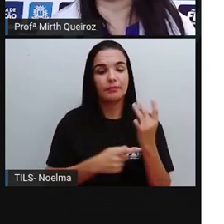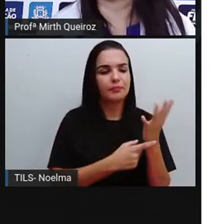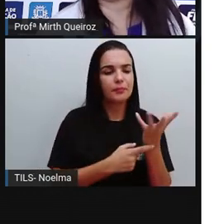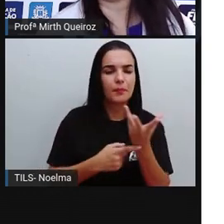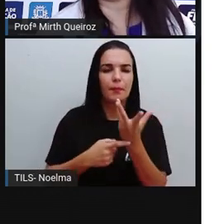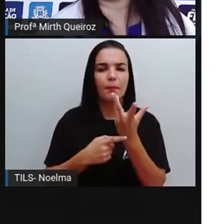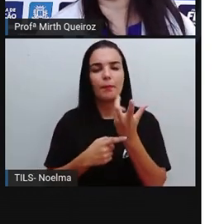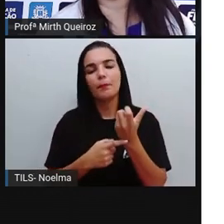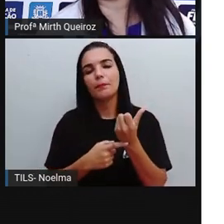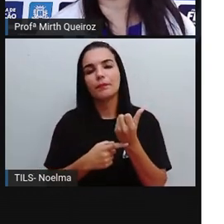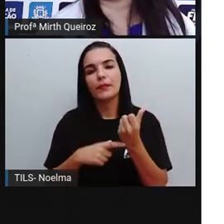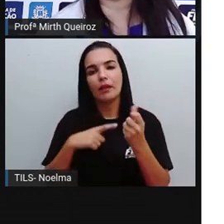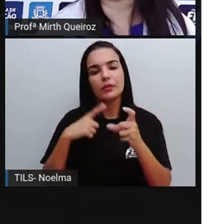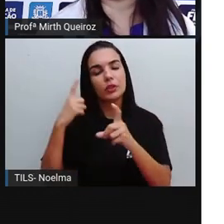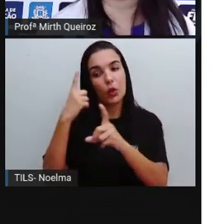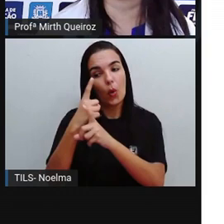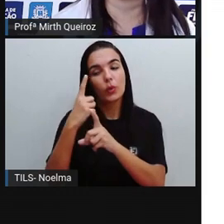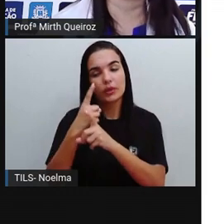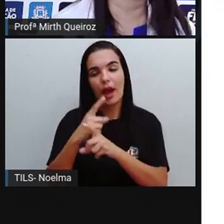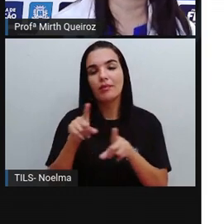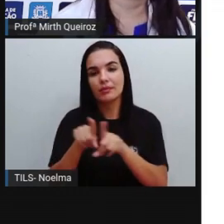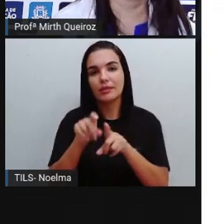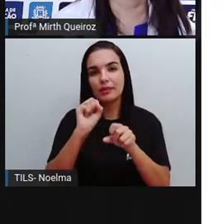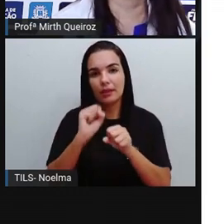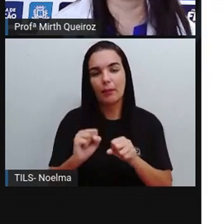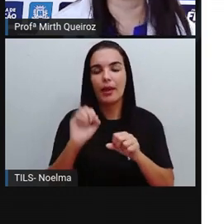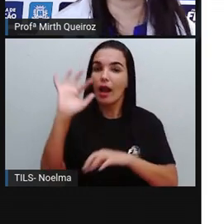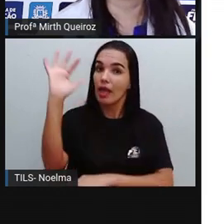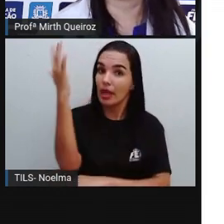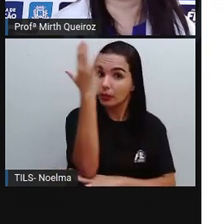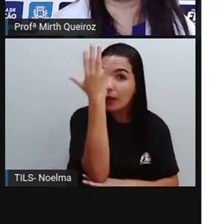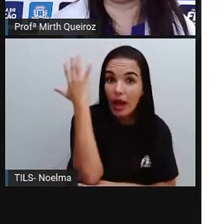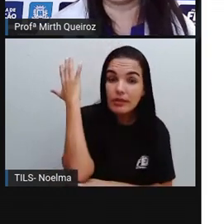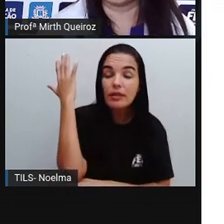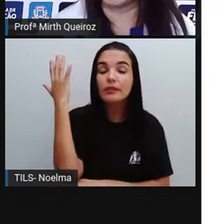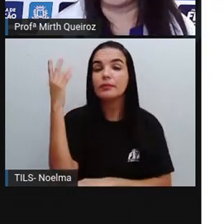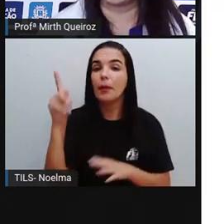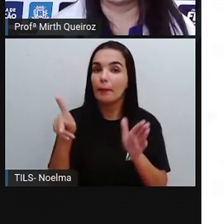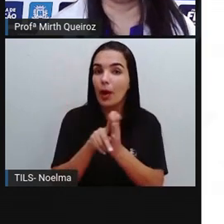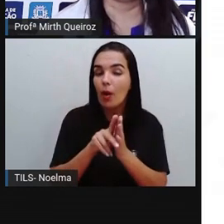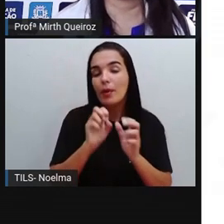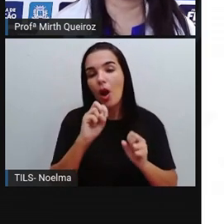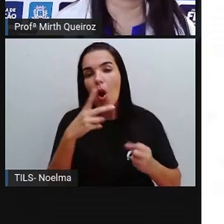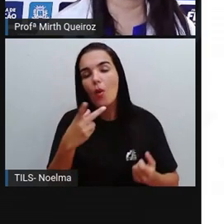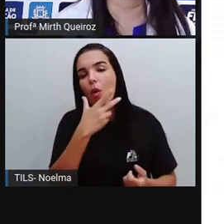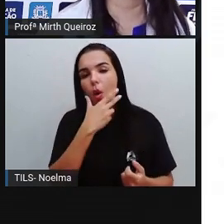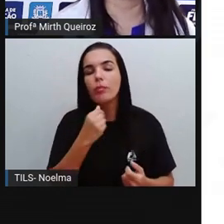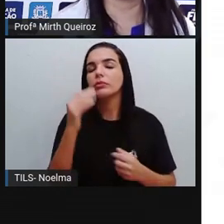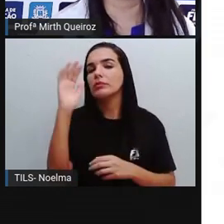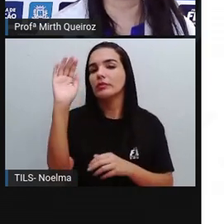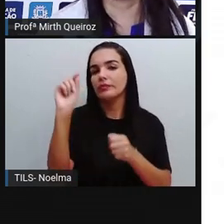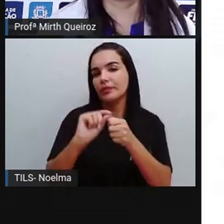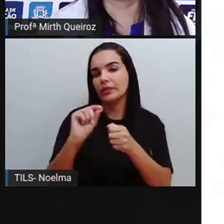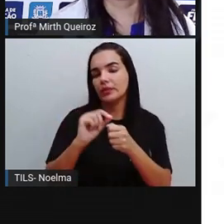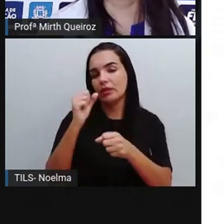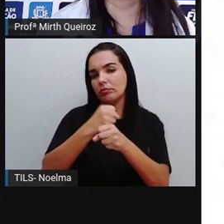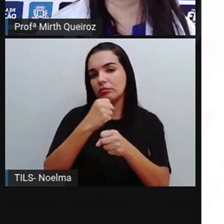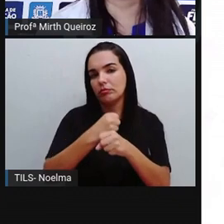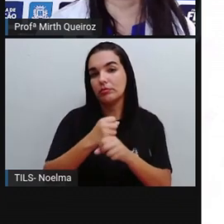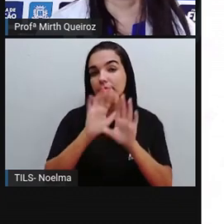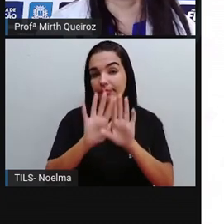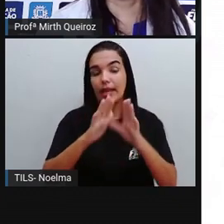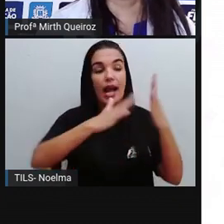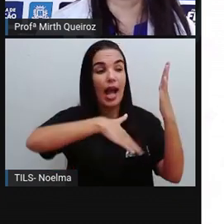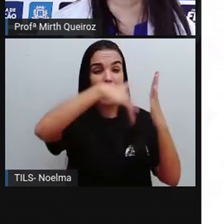encontrar, então, sendo expressado ali naquela obra, essas paisagens naturais ou então paisagens culturais. A